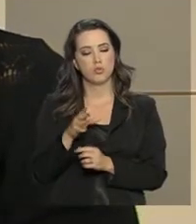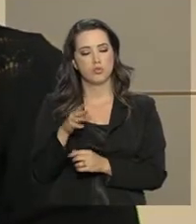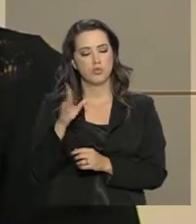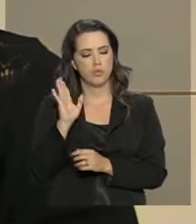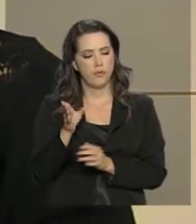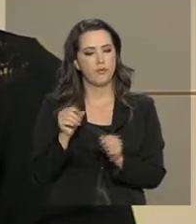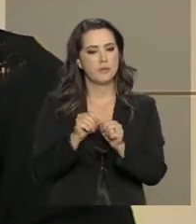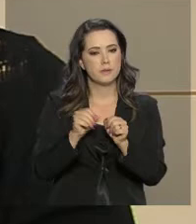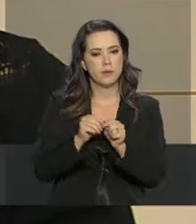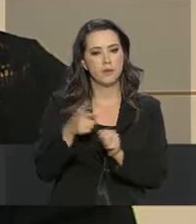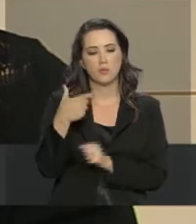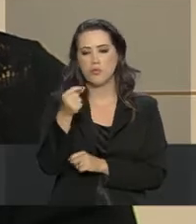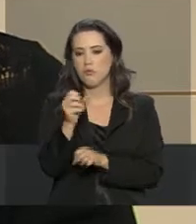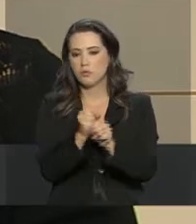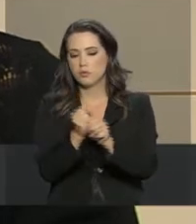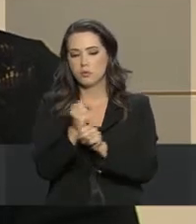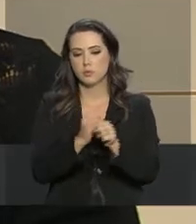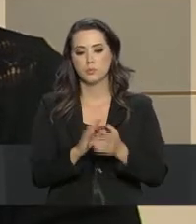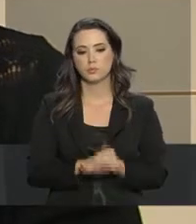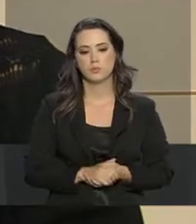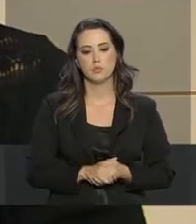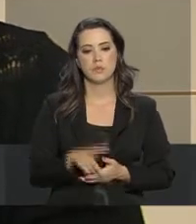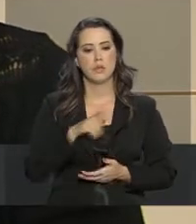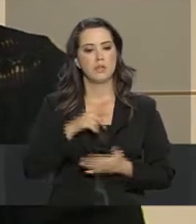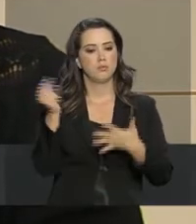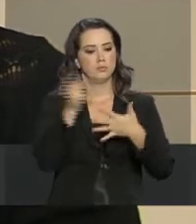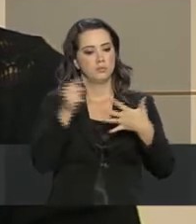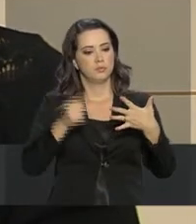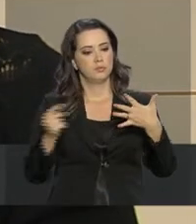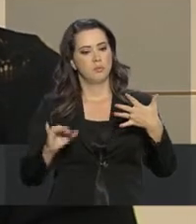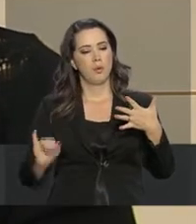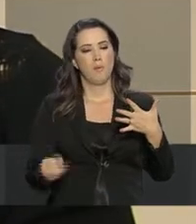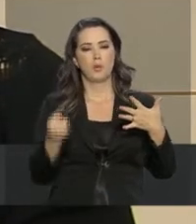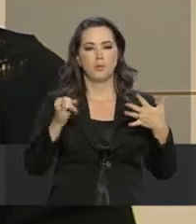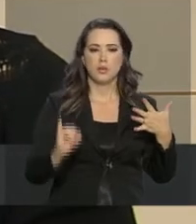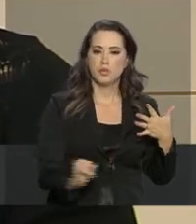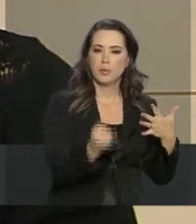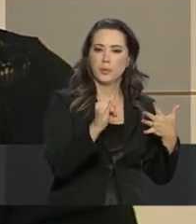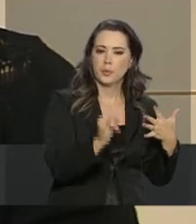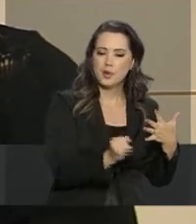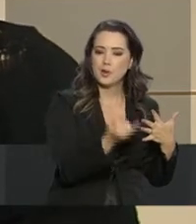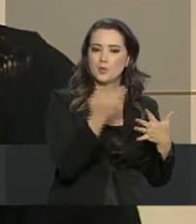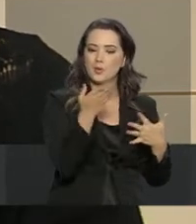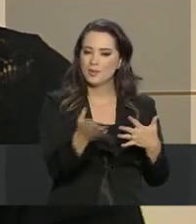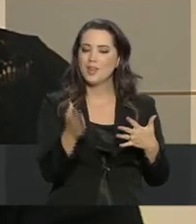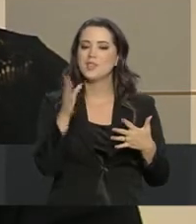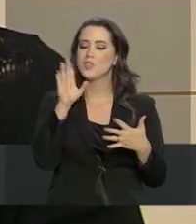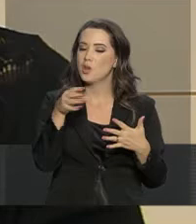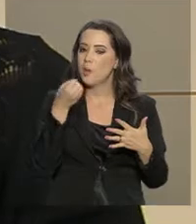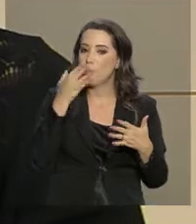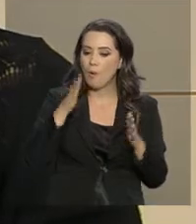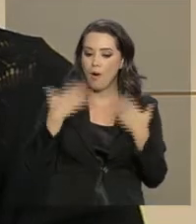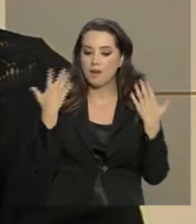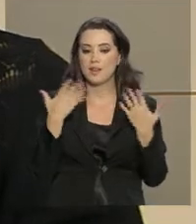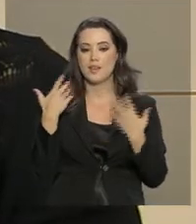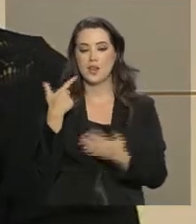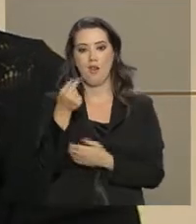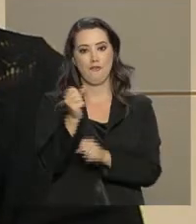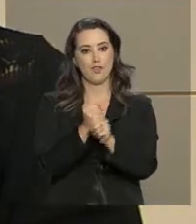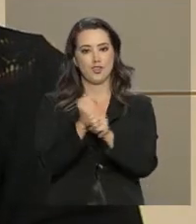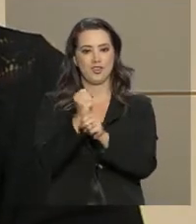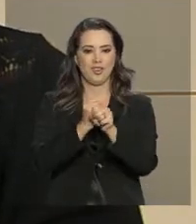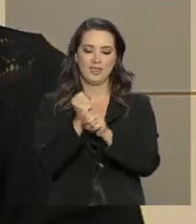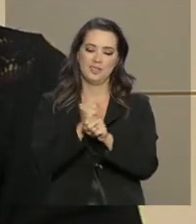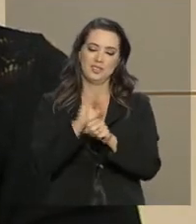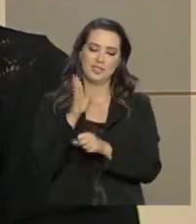oportunidades envolvendo o enem então para nós é uma alegria poder como comemorar 20 anos em 2018 oferecendo mais uma